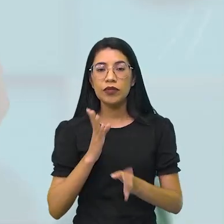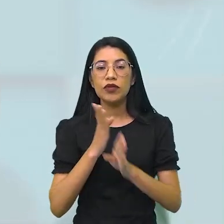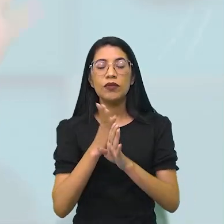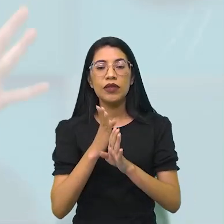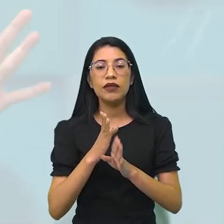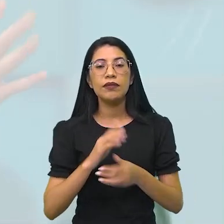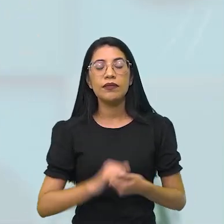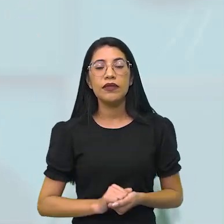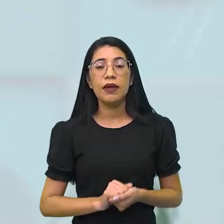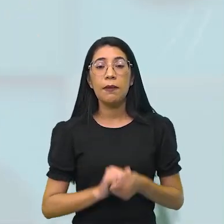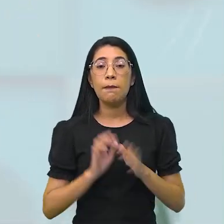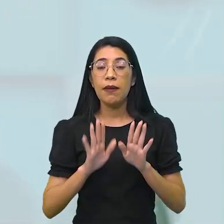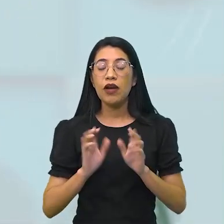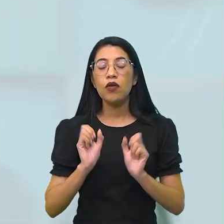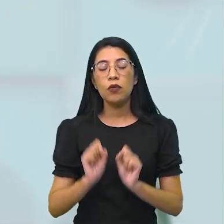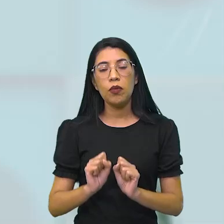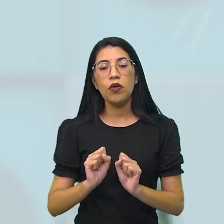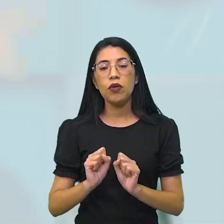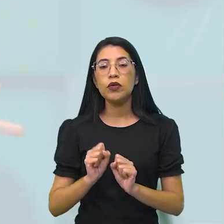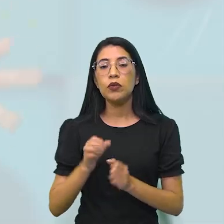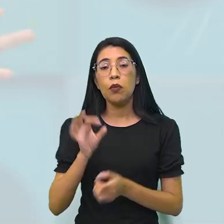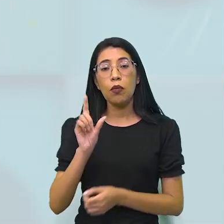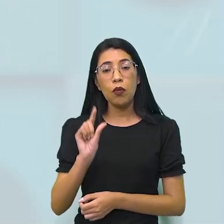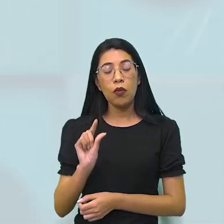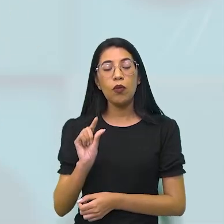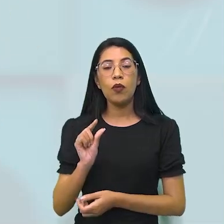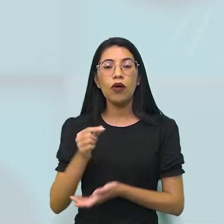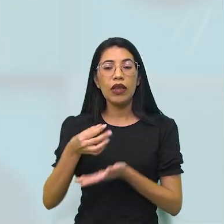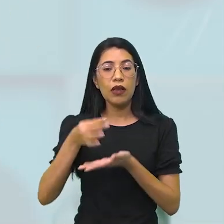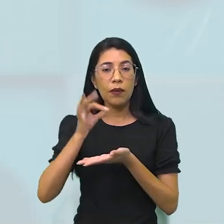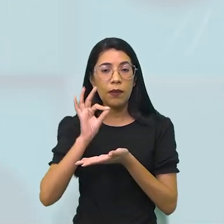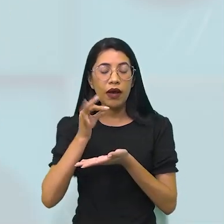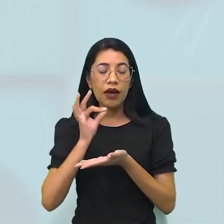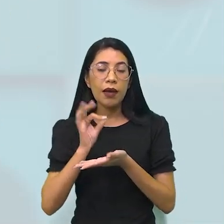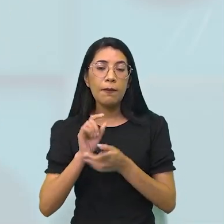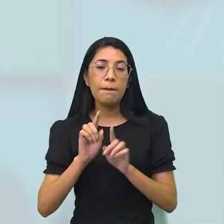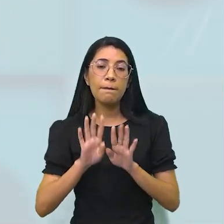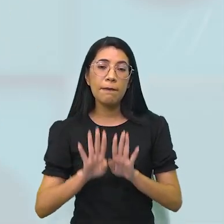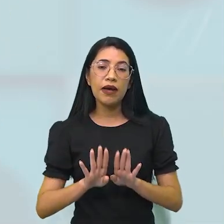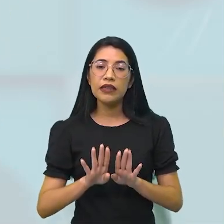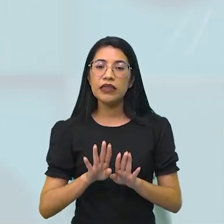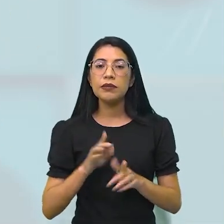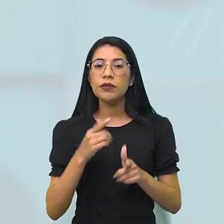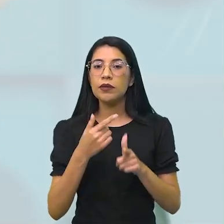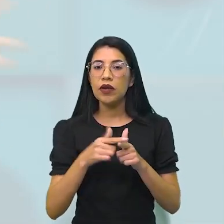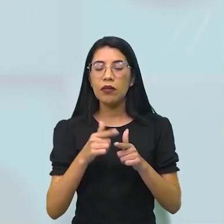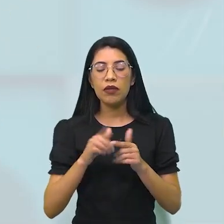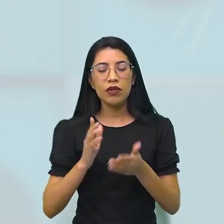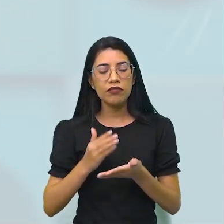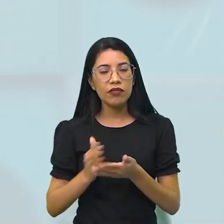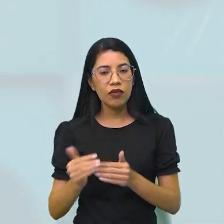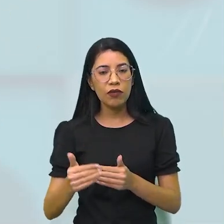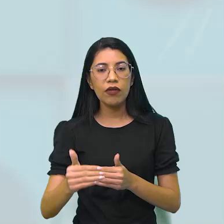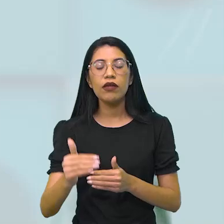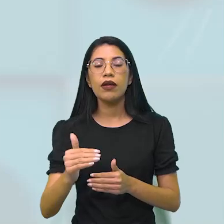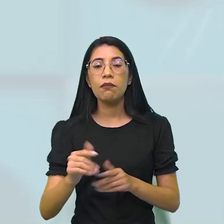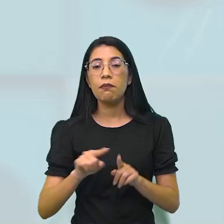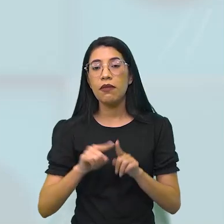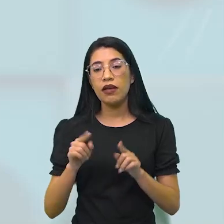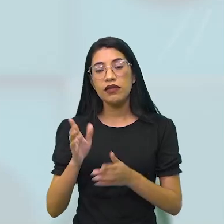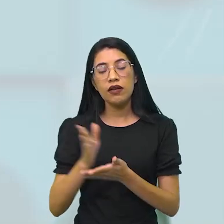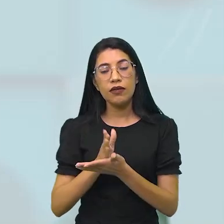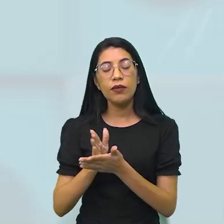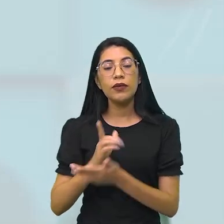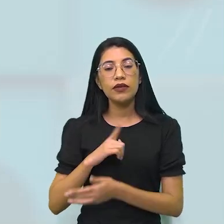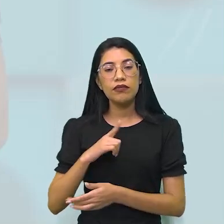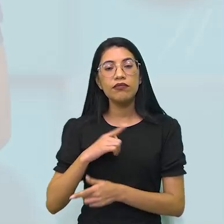posso exagerar. Então tá vendo aí? Alguns vão conseguir tomar o leite sem afetar pro resto da vida. E outros não, né? Vai chegando